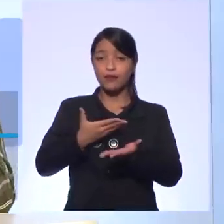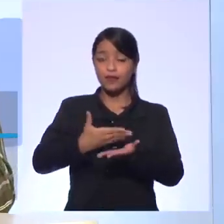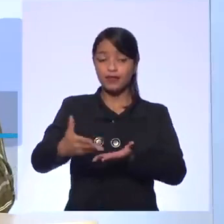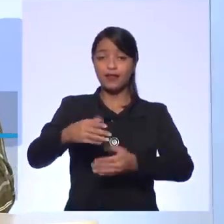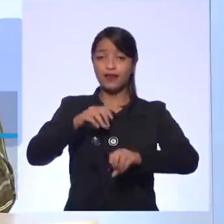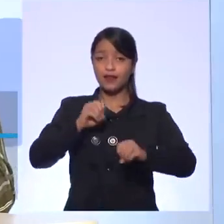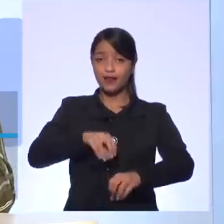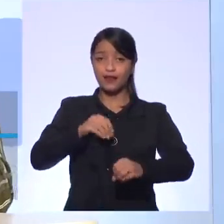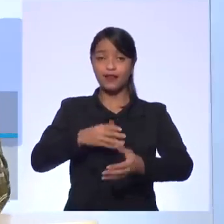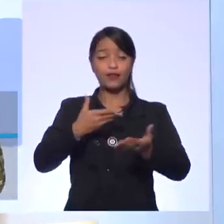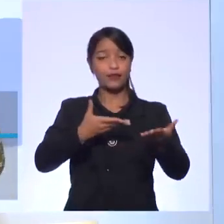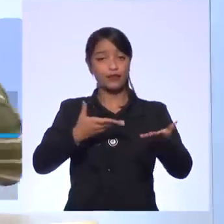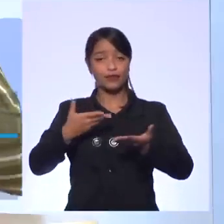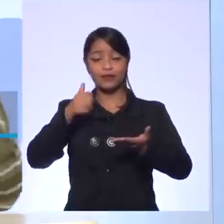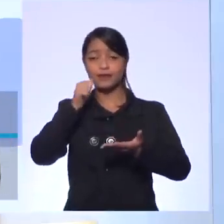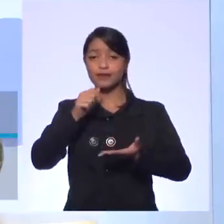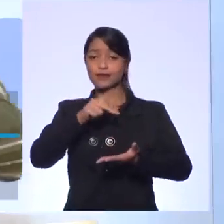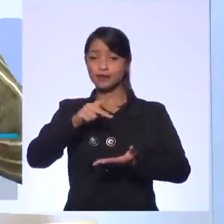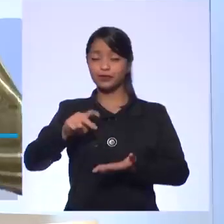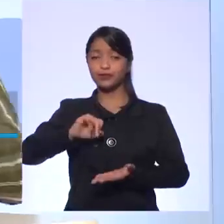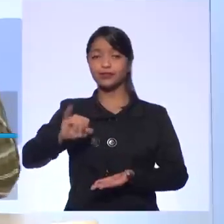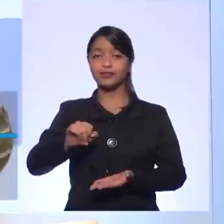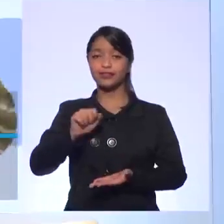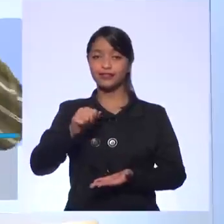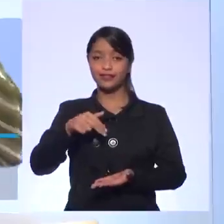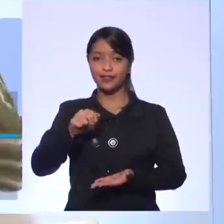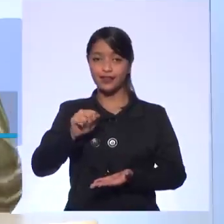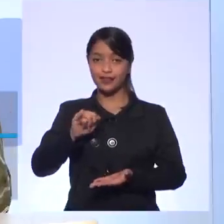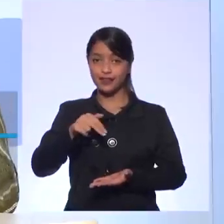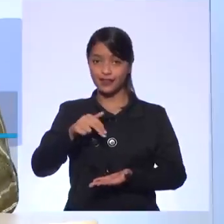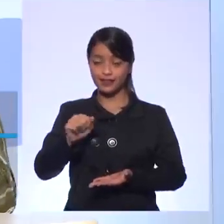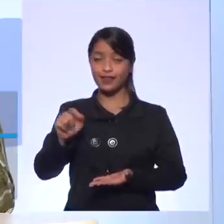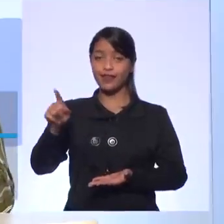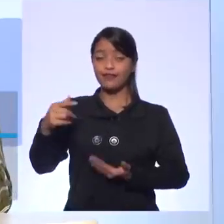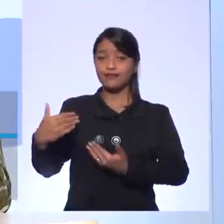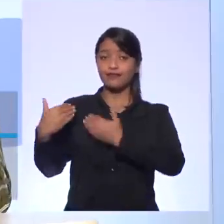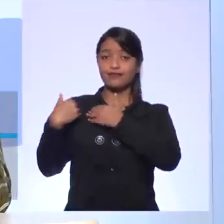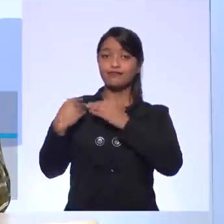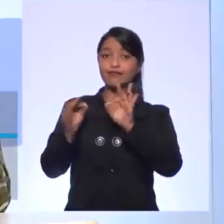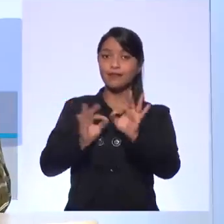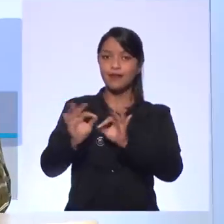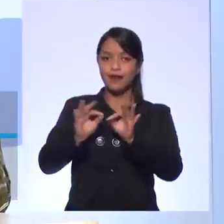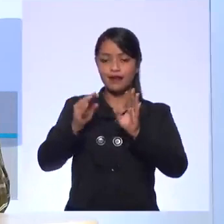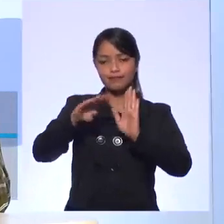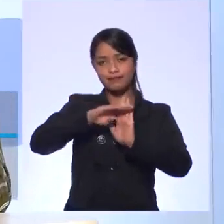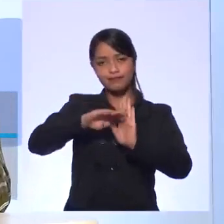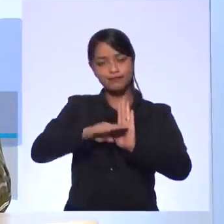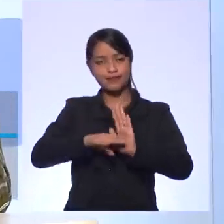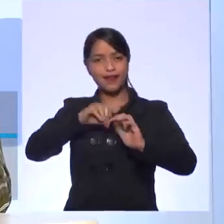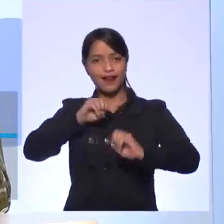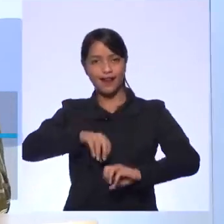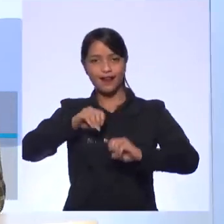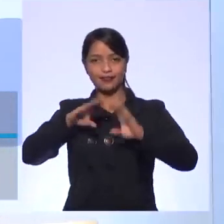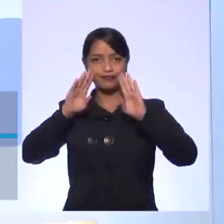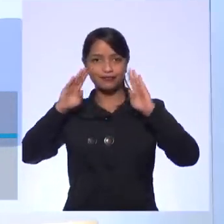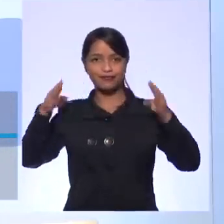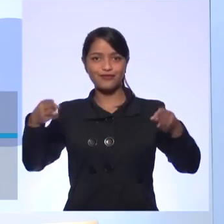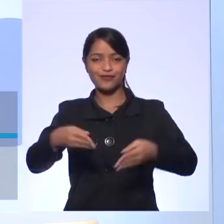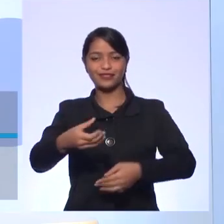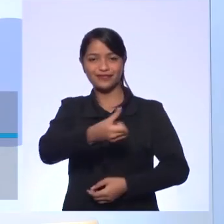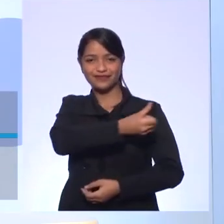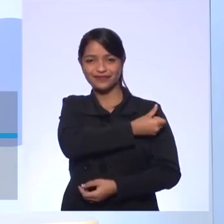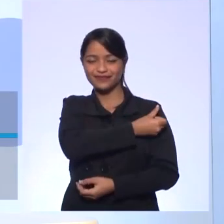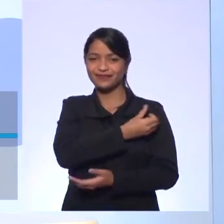professora Janaína Jardim, que está aí montando aí essas aulas para os sextos anos. Vamos lá?